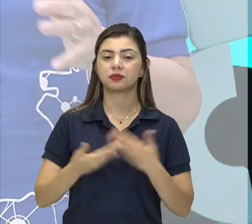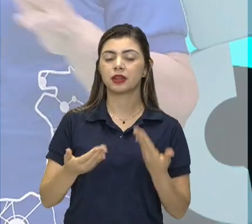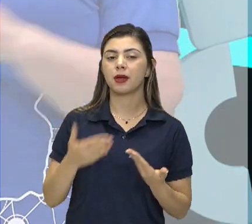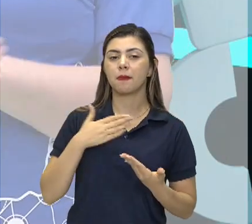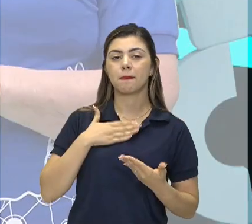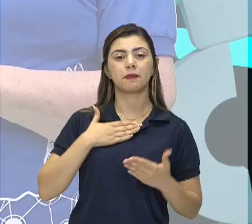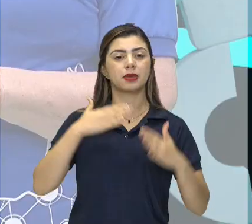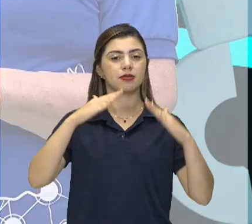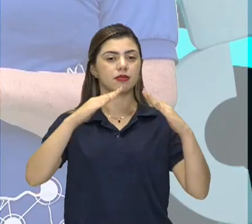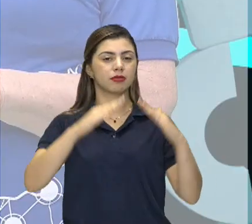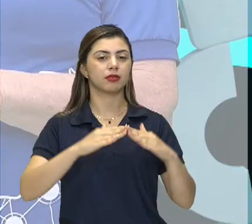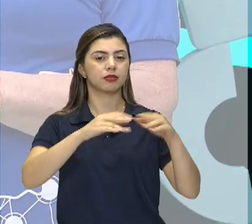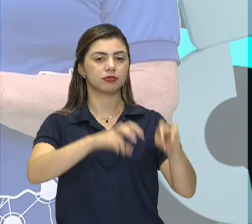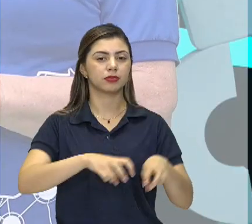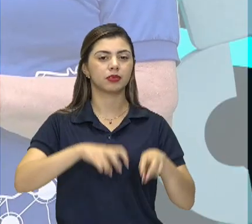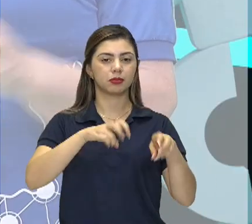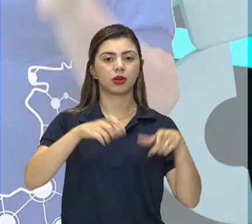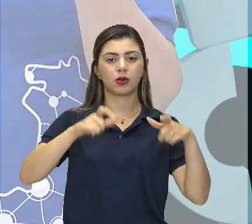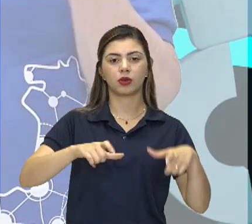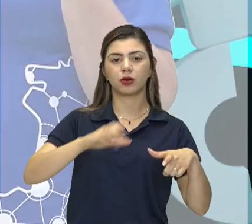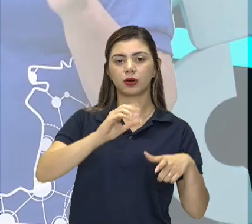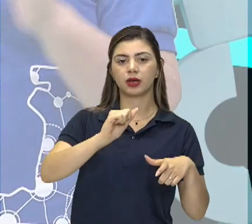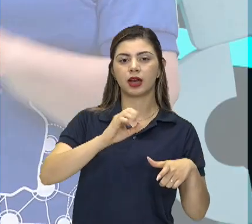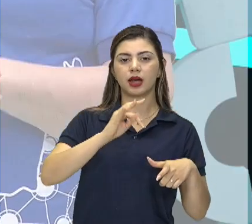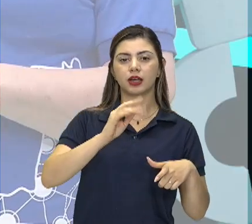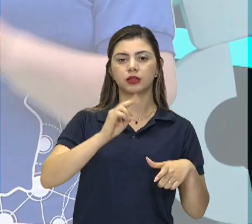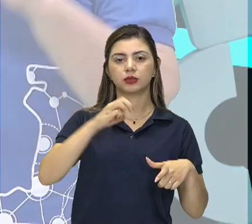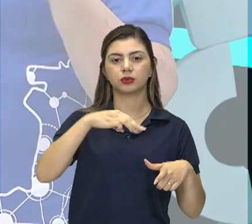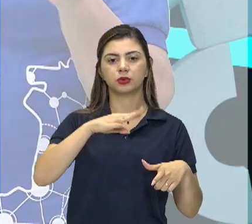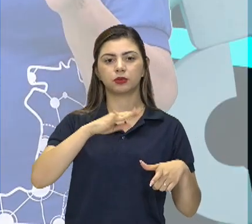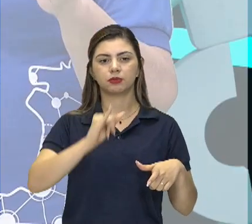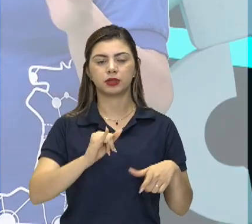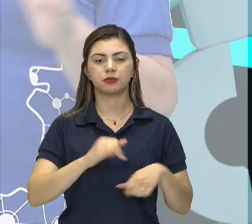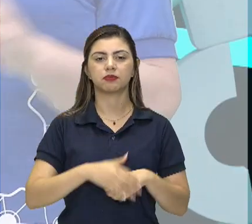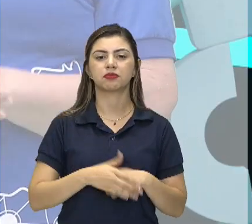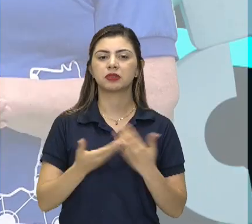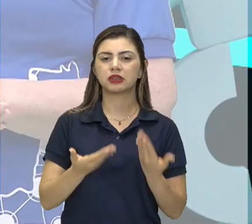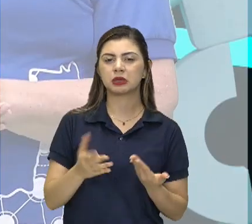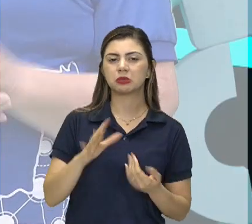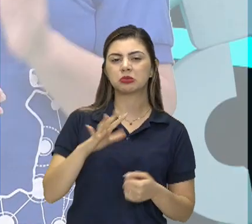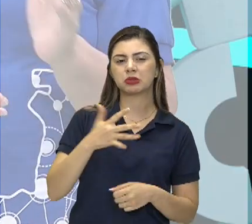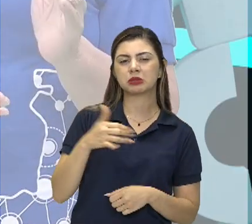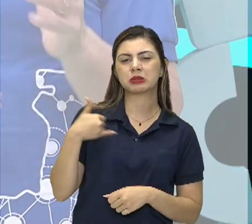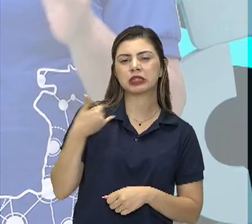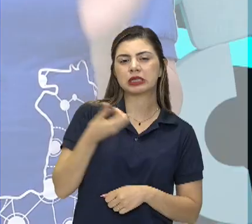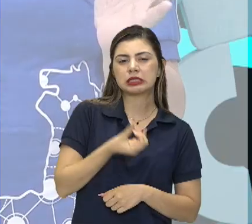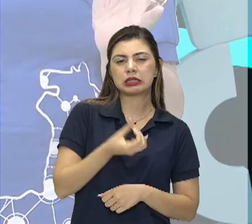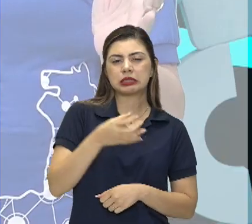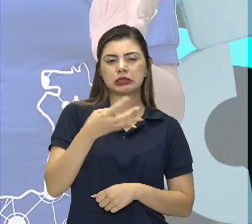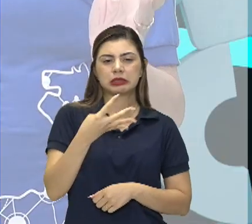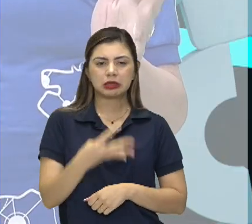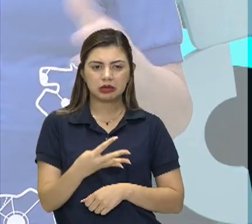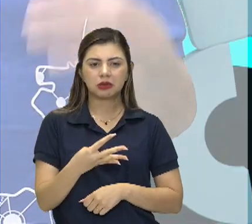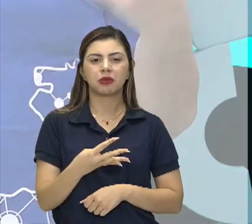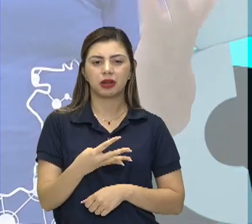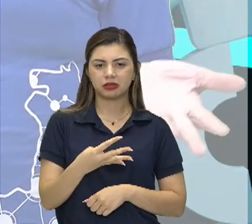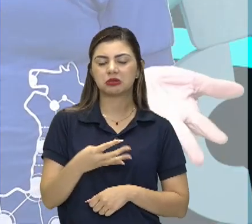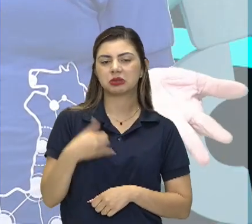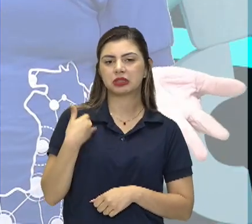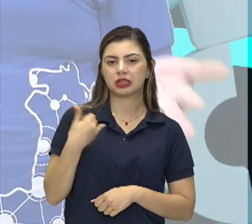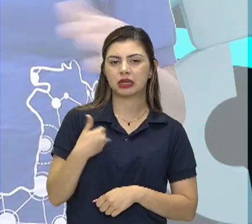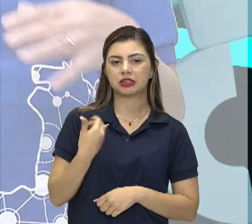bela chácara de Catumbi. Tinha uns 64 anos, rijos e prósperos,